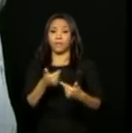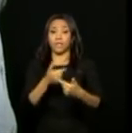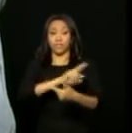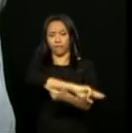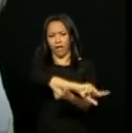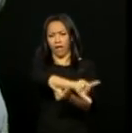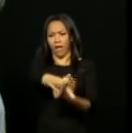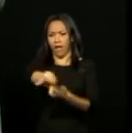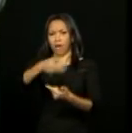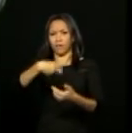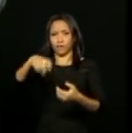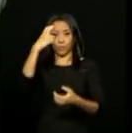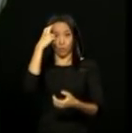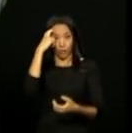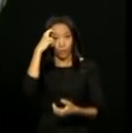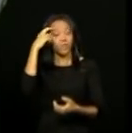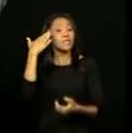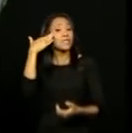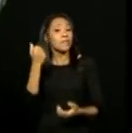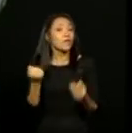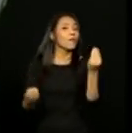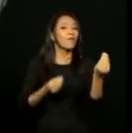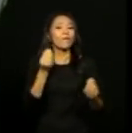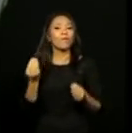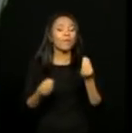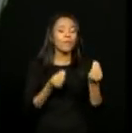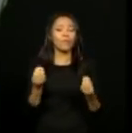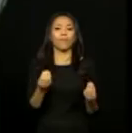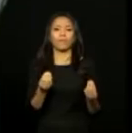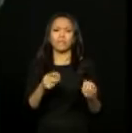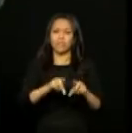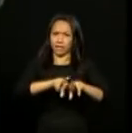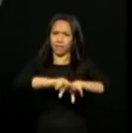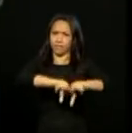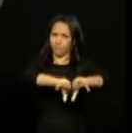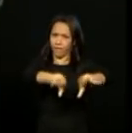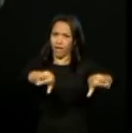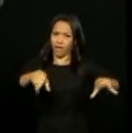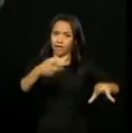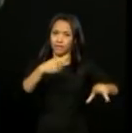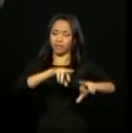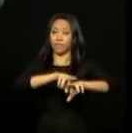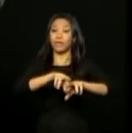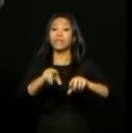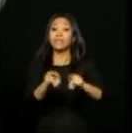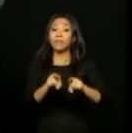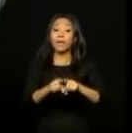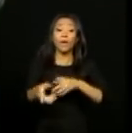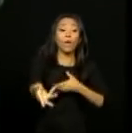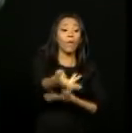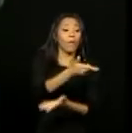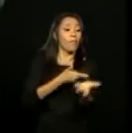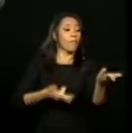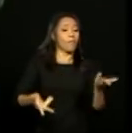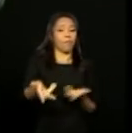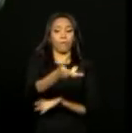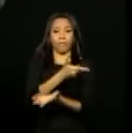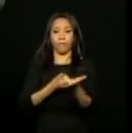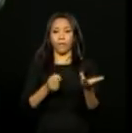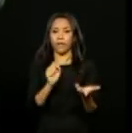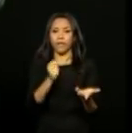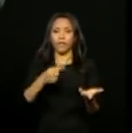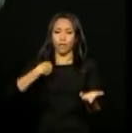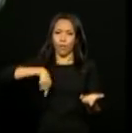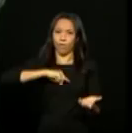cultura, lidar com a nossa riqueza e pluralidade e compartilhar da imensa capacidade que o